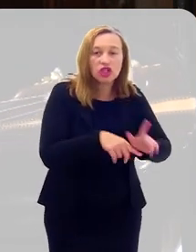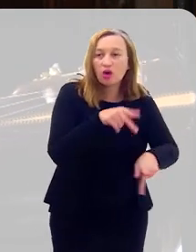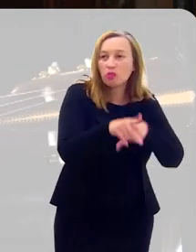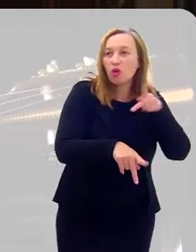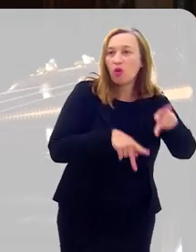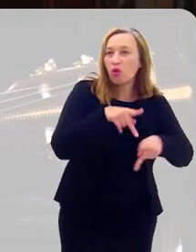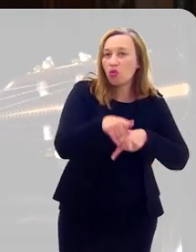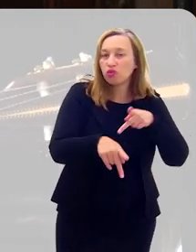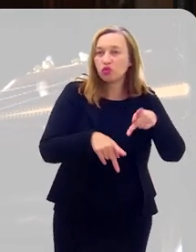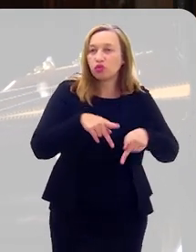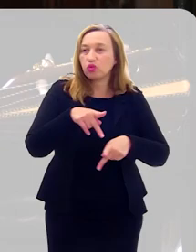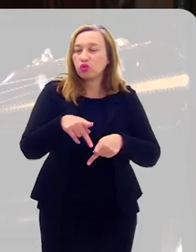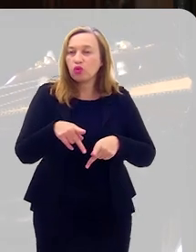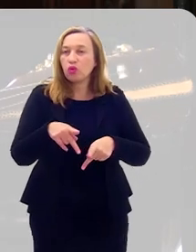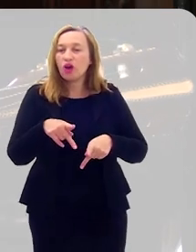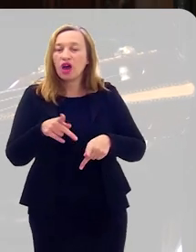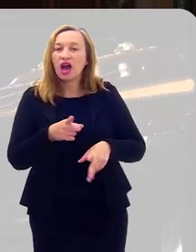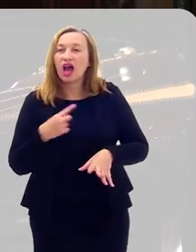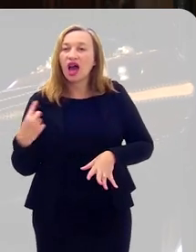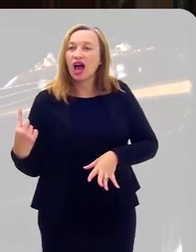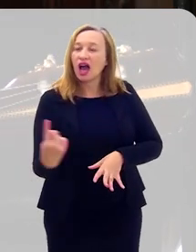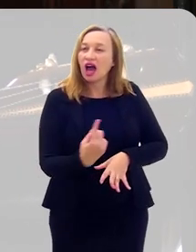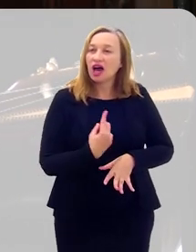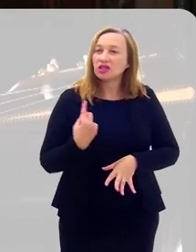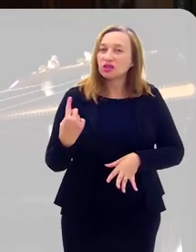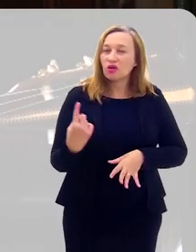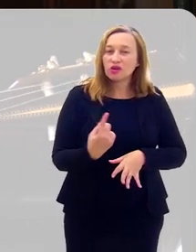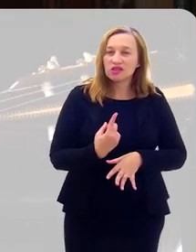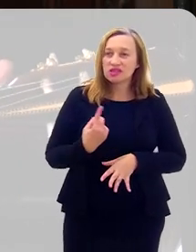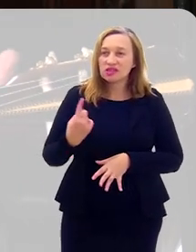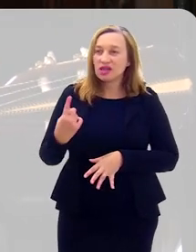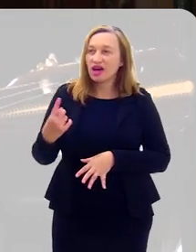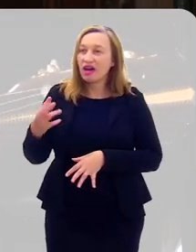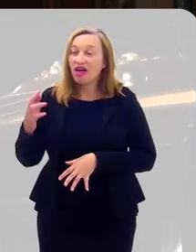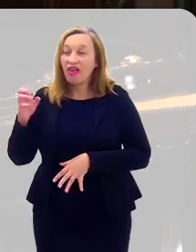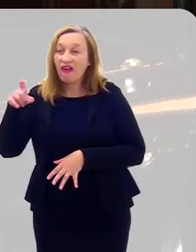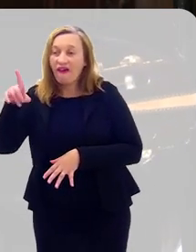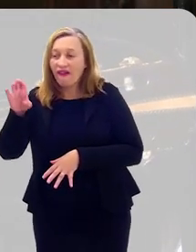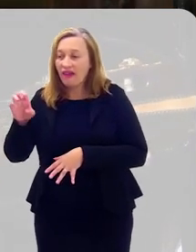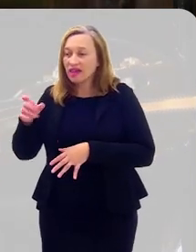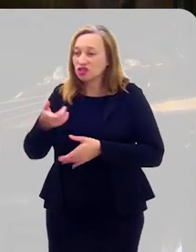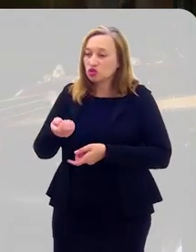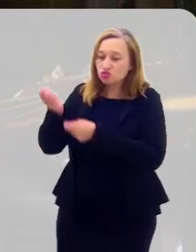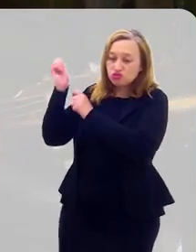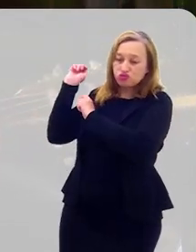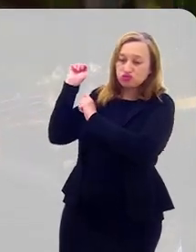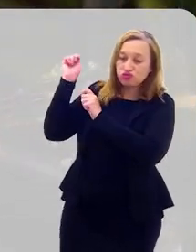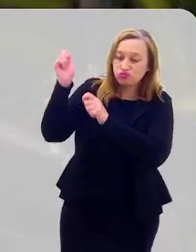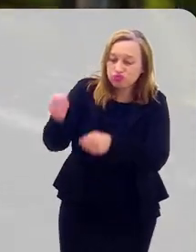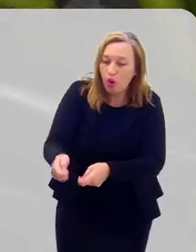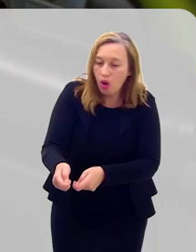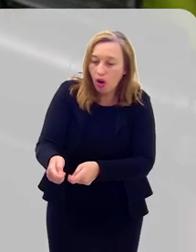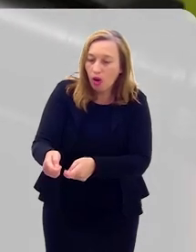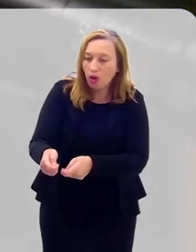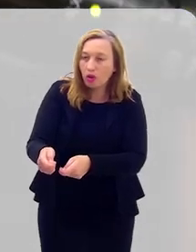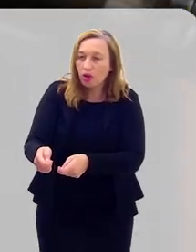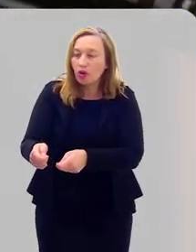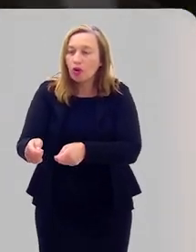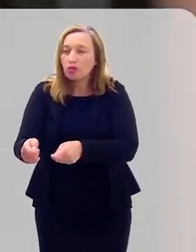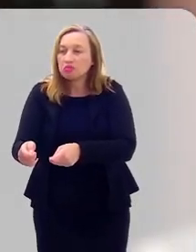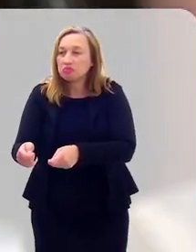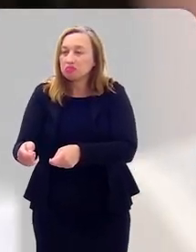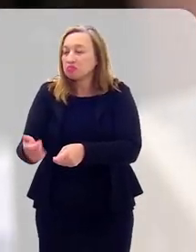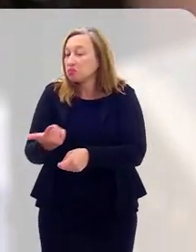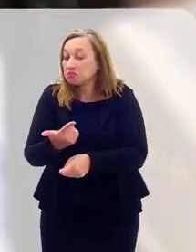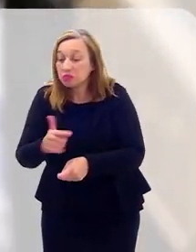é boa, o nosso barco é novo, mas não temos peixe para alimentar